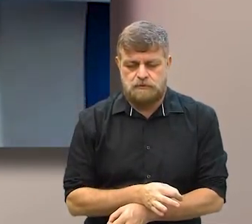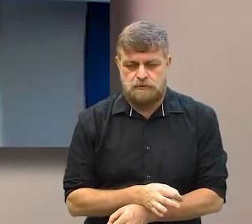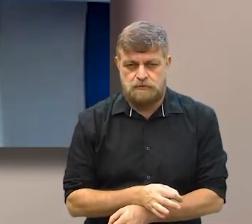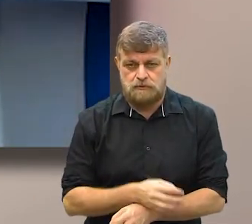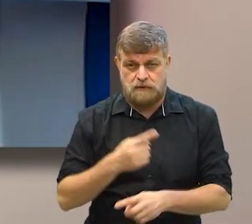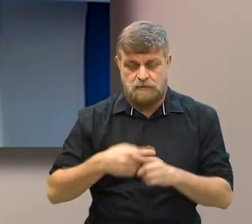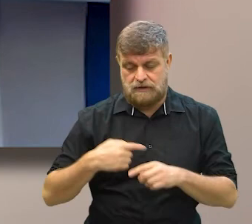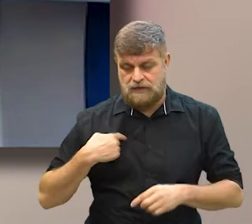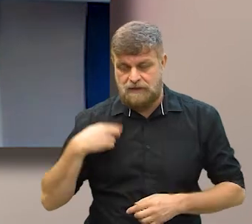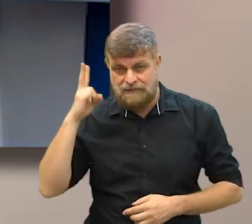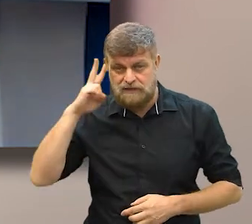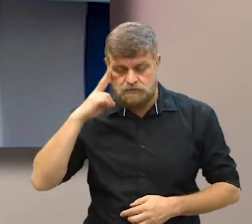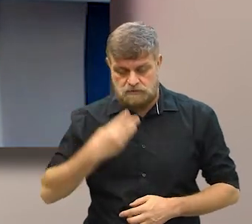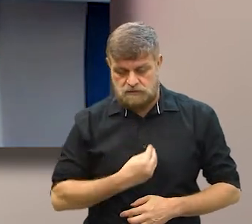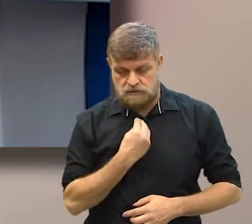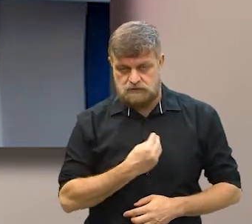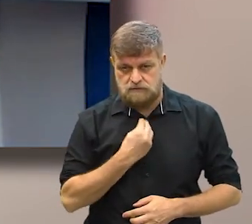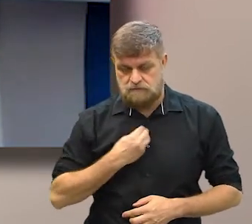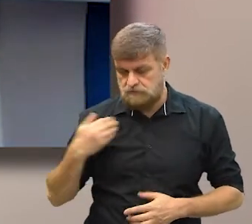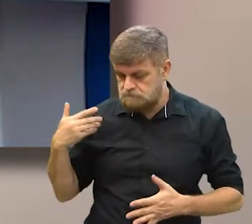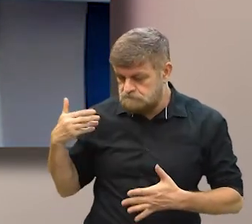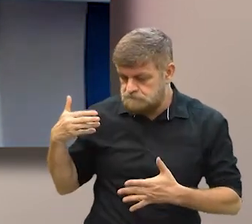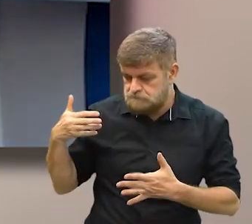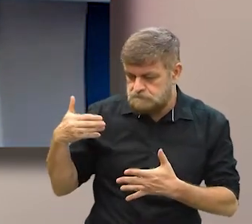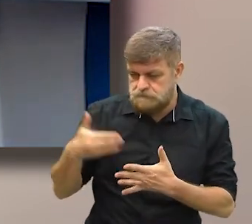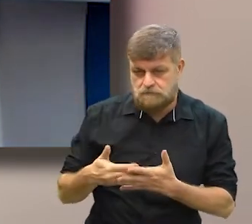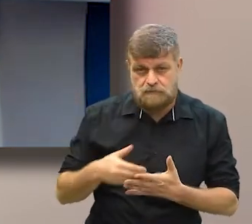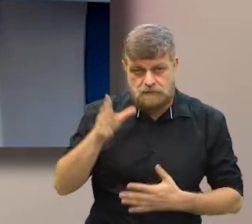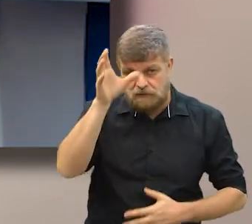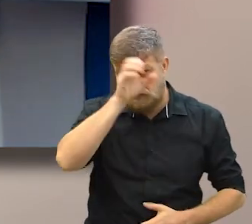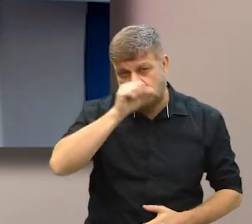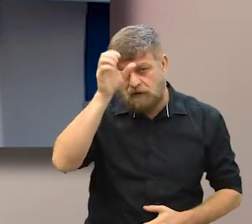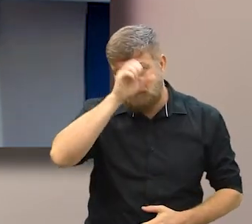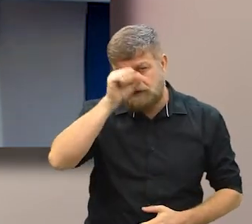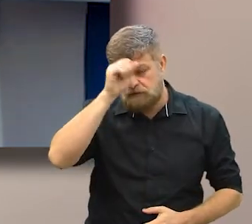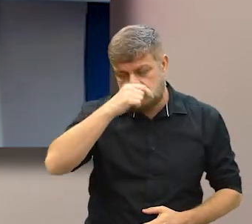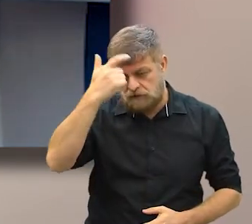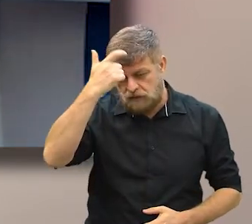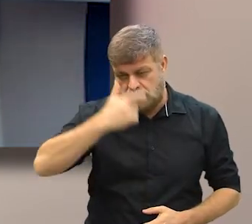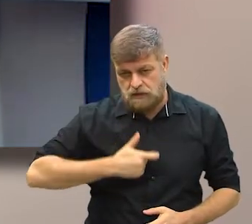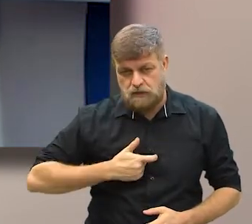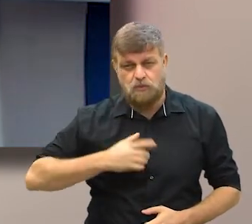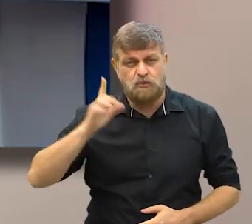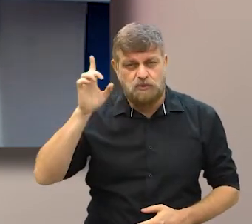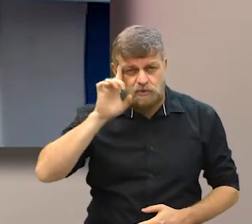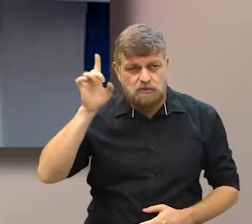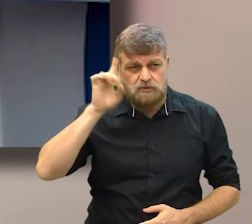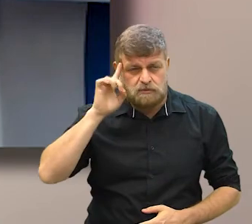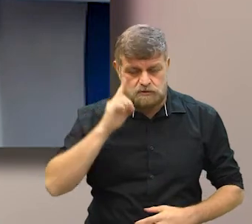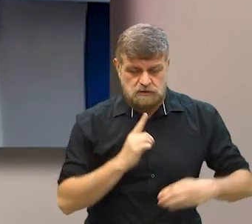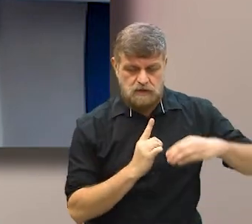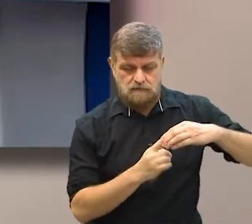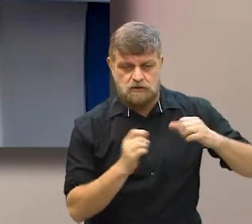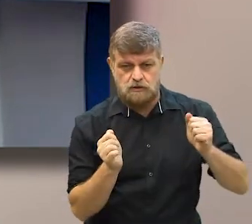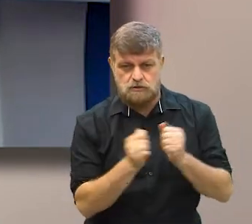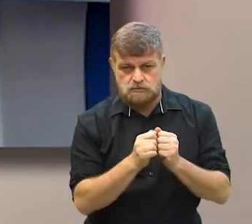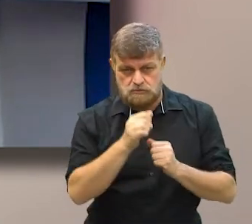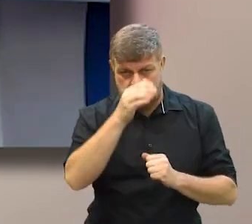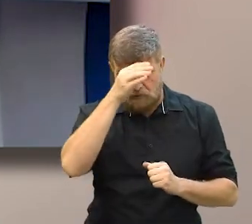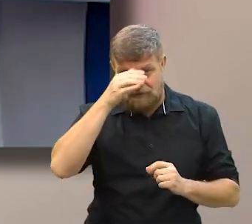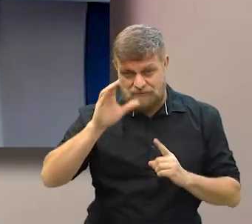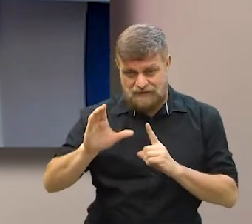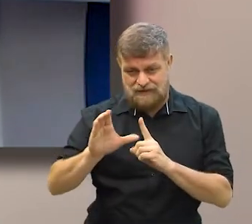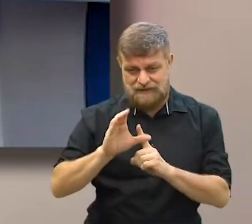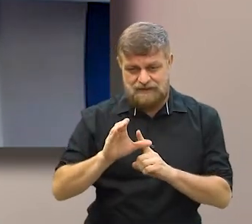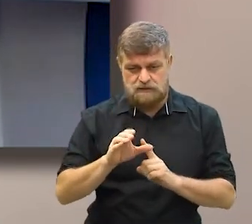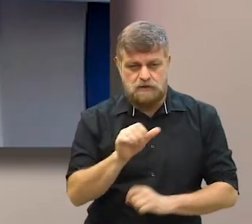minha própria história de vida me trouxe esse aprendizado. Eu vejo todo dia em consultório com os meus clientes, com os meus